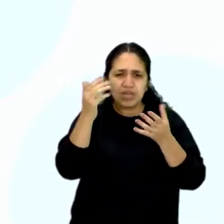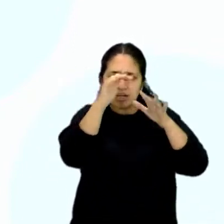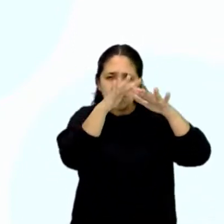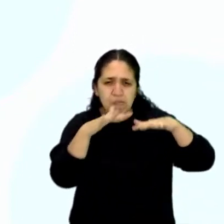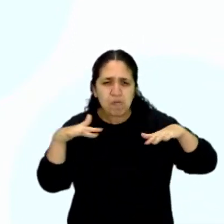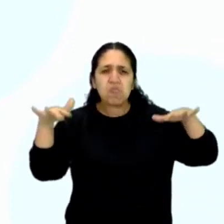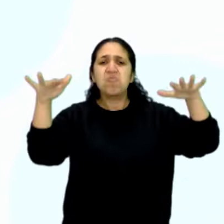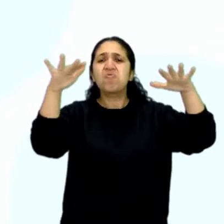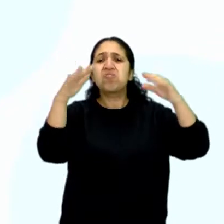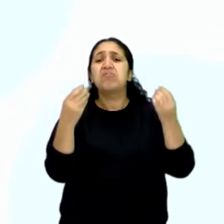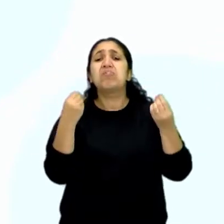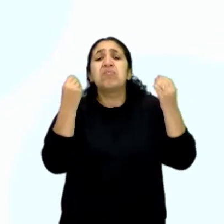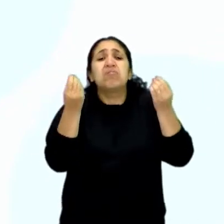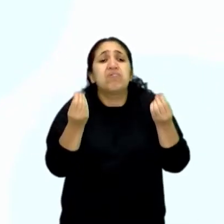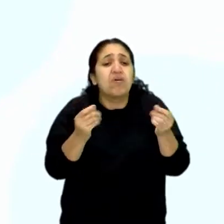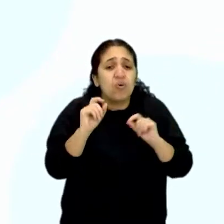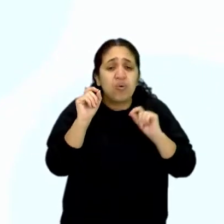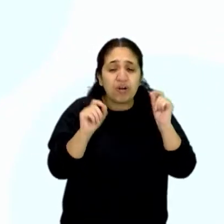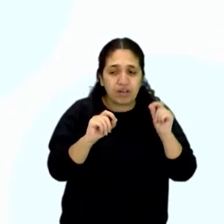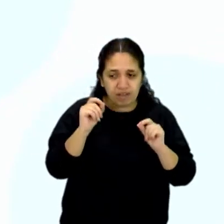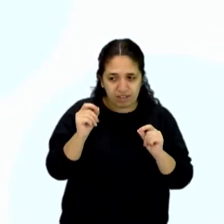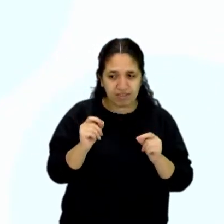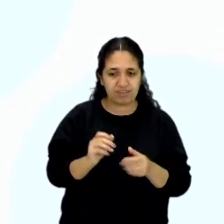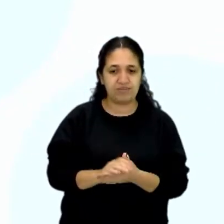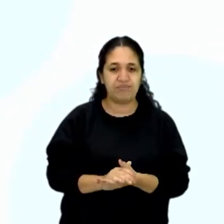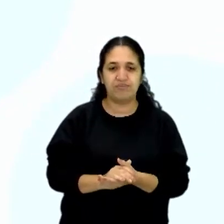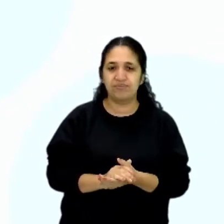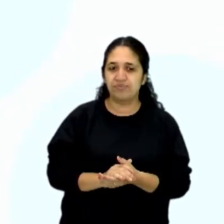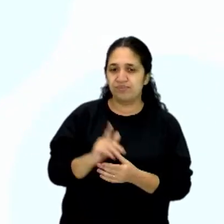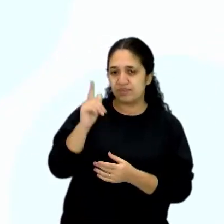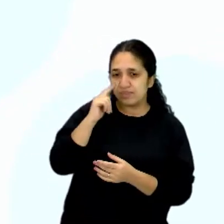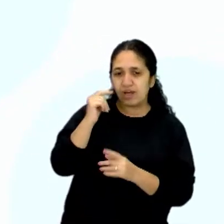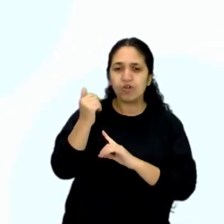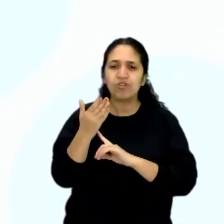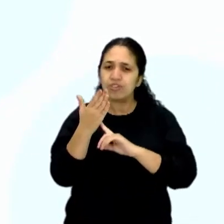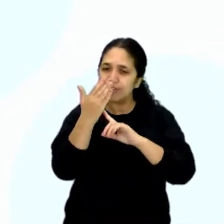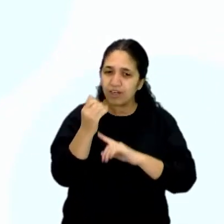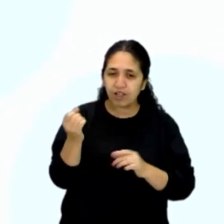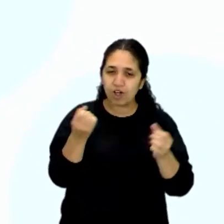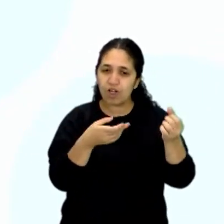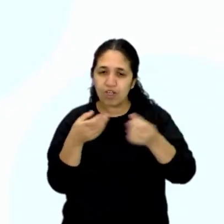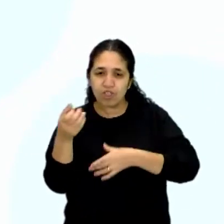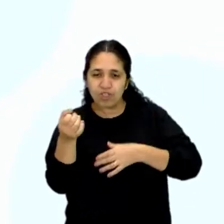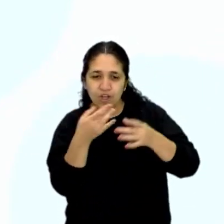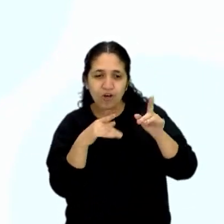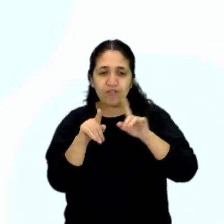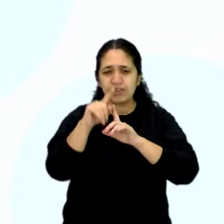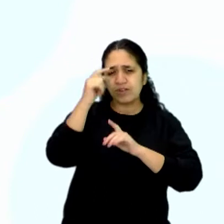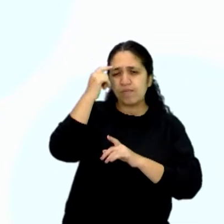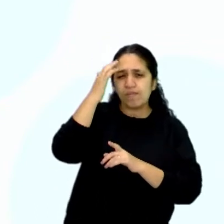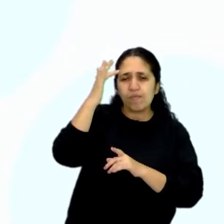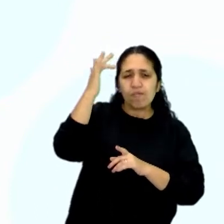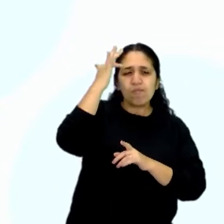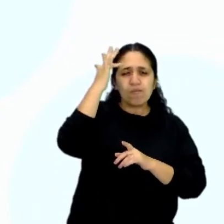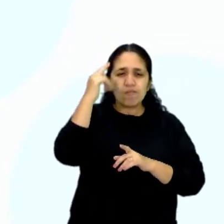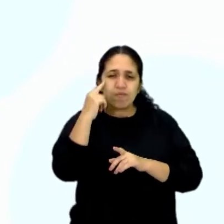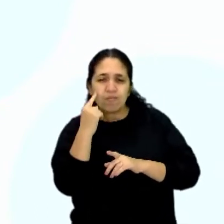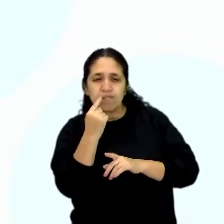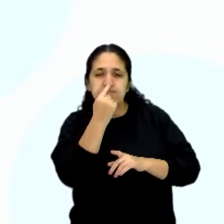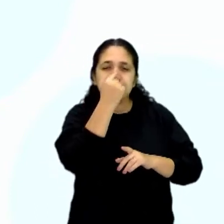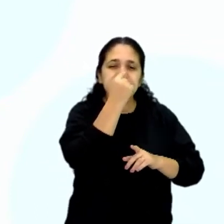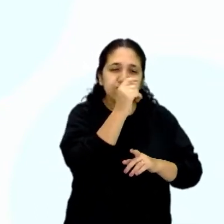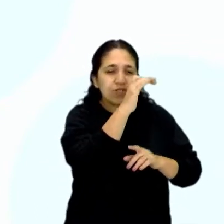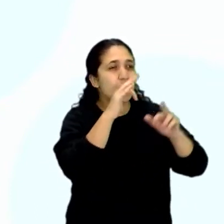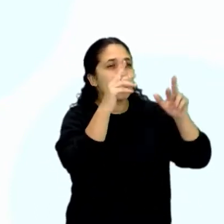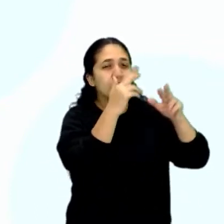logo ali? Tá, o que nós vamos falar, então? Novas tecnologias e o sonho de se aproximar do desconhecido levam o ser humano